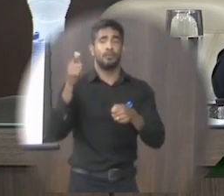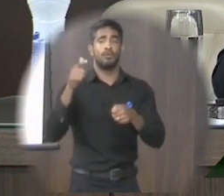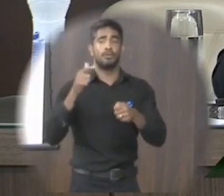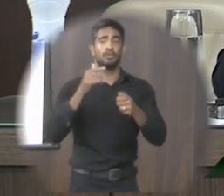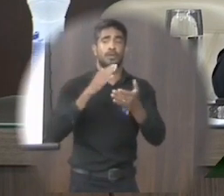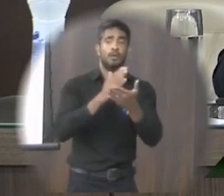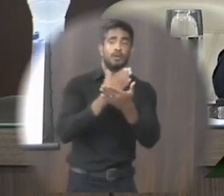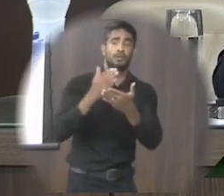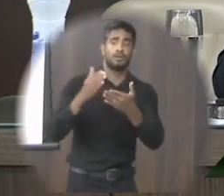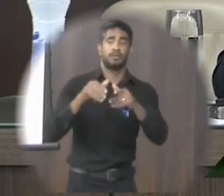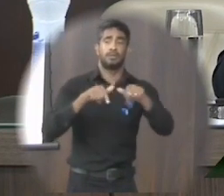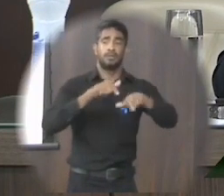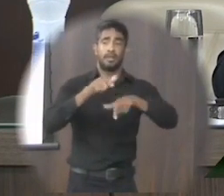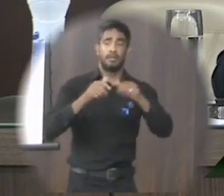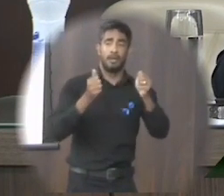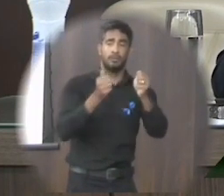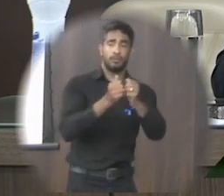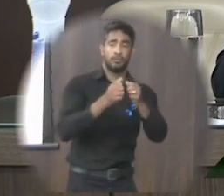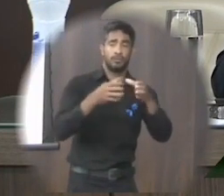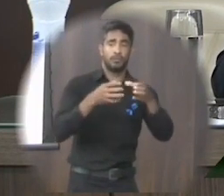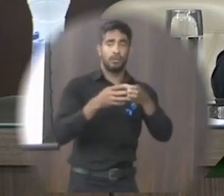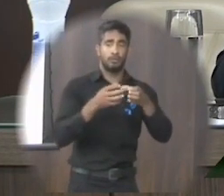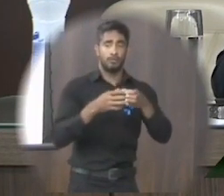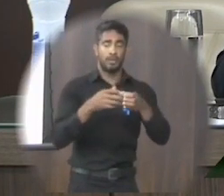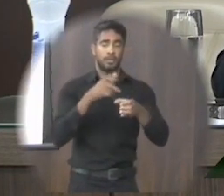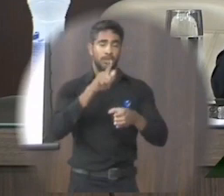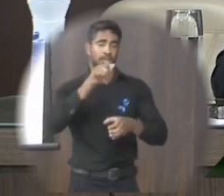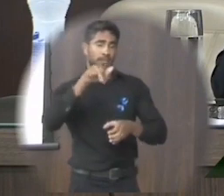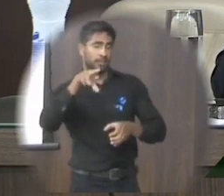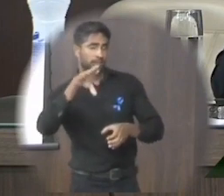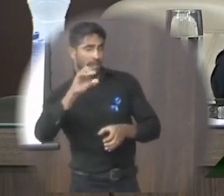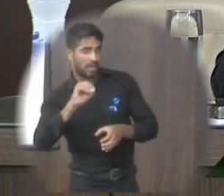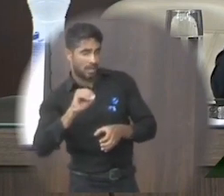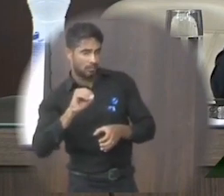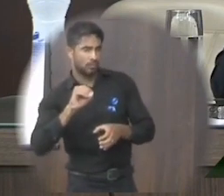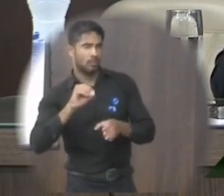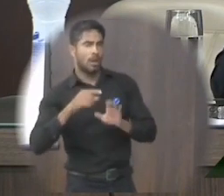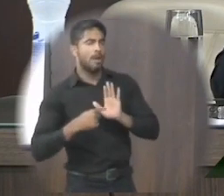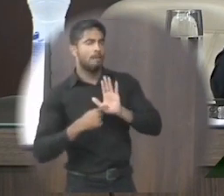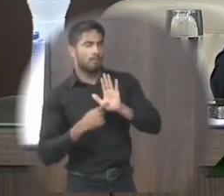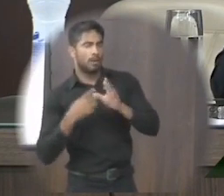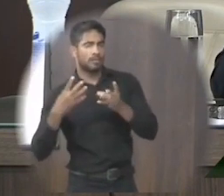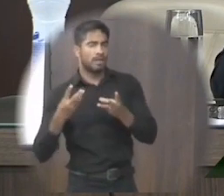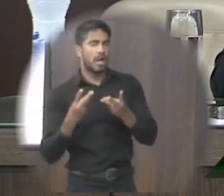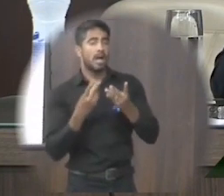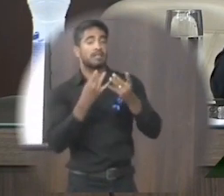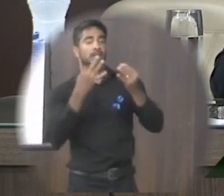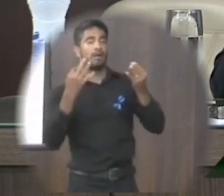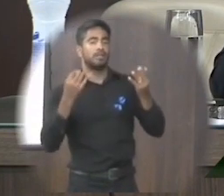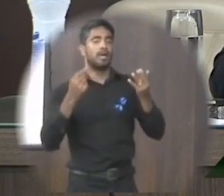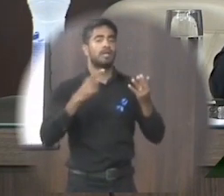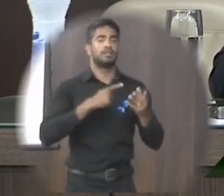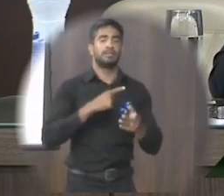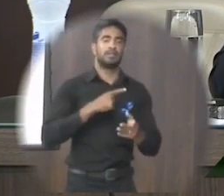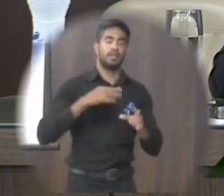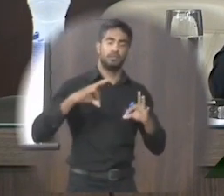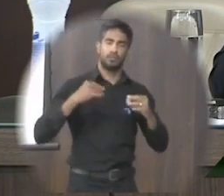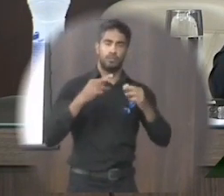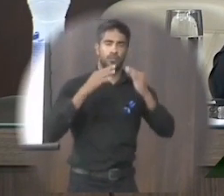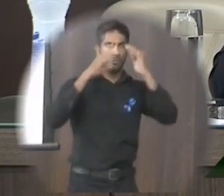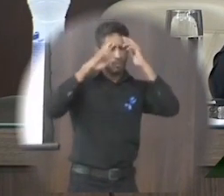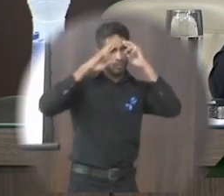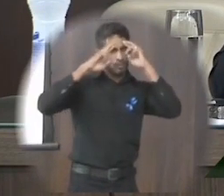de relevância junto à comunidade. Geraldo Miguel é homenageado e simboliza essas qualidades, merecendo todo o respeito